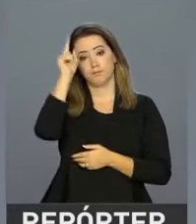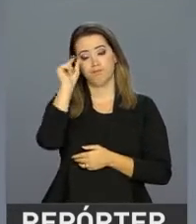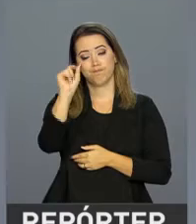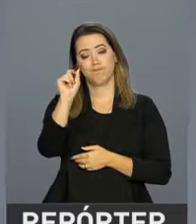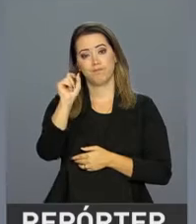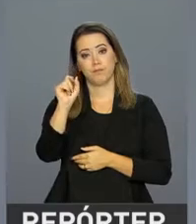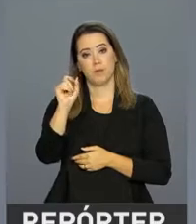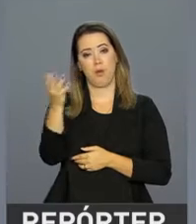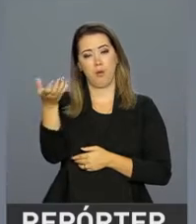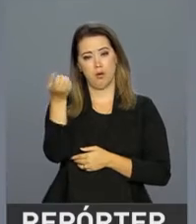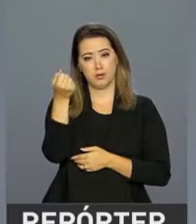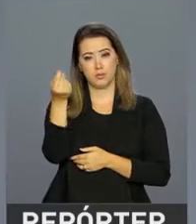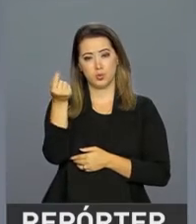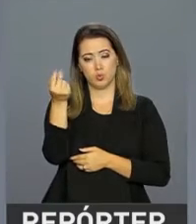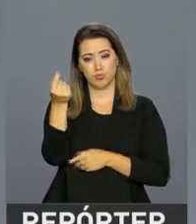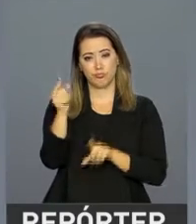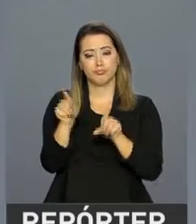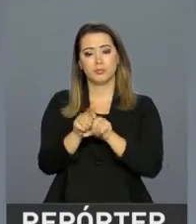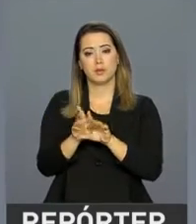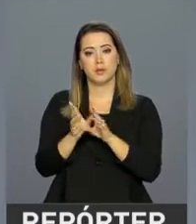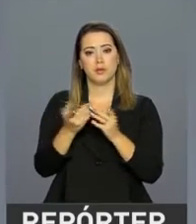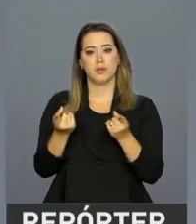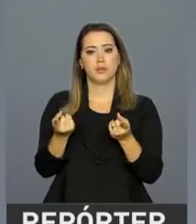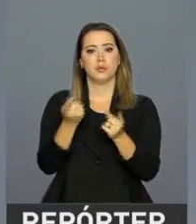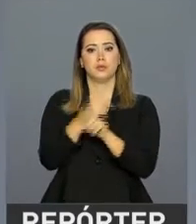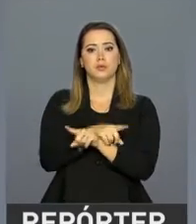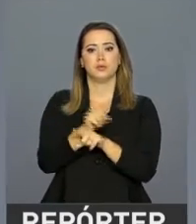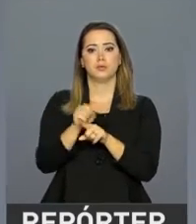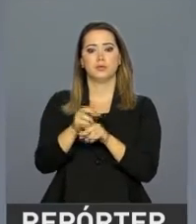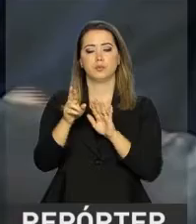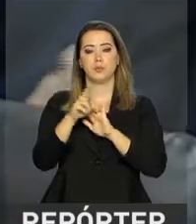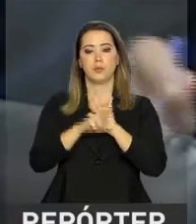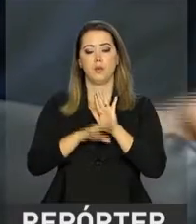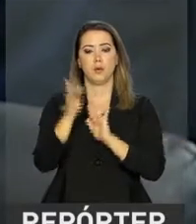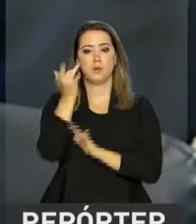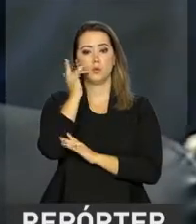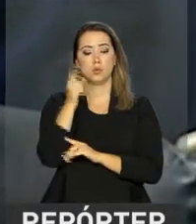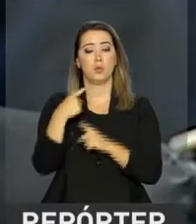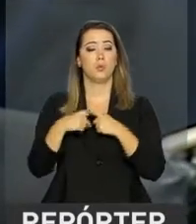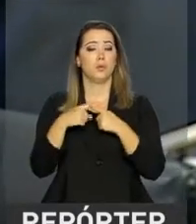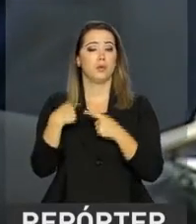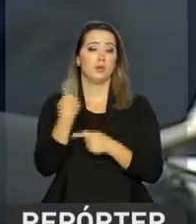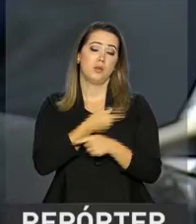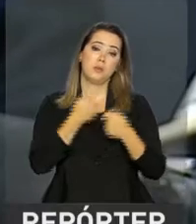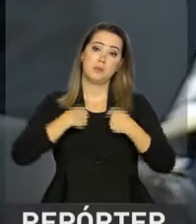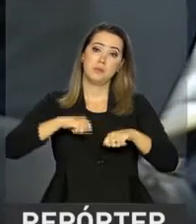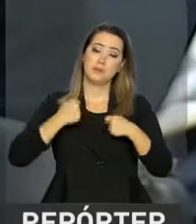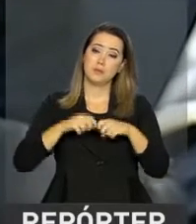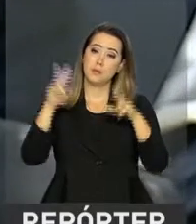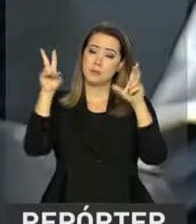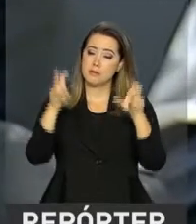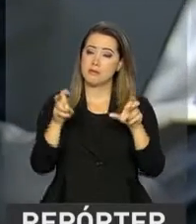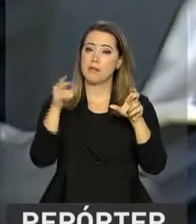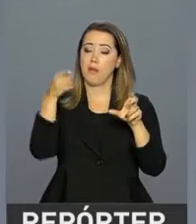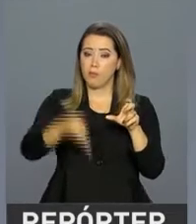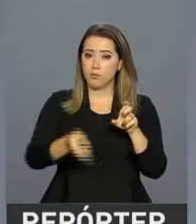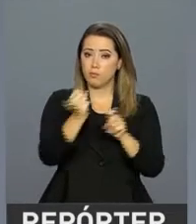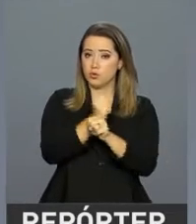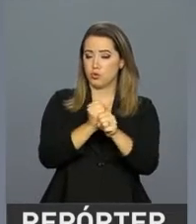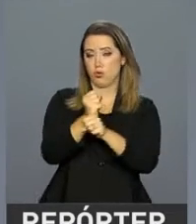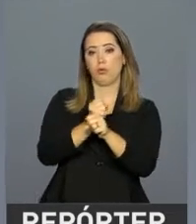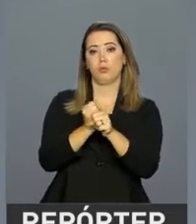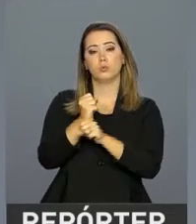vai exatamente no sentido oposto aquilo que diz a regra de ouro porque nós temos que tratar disso em 2018